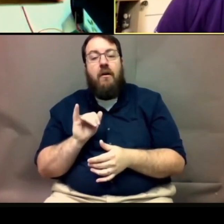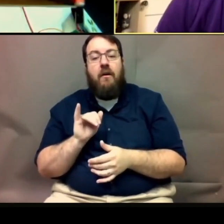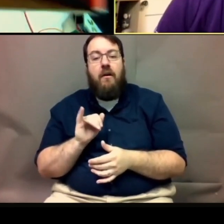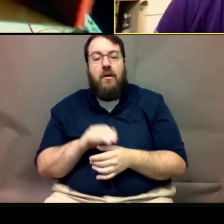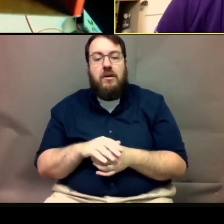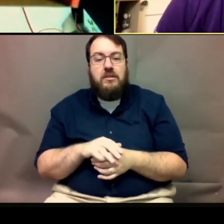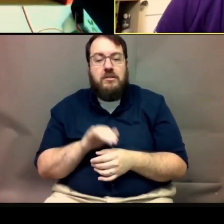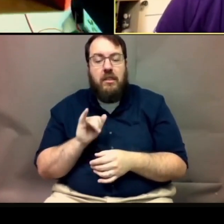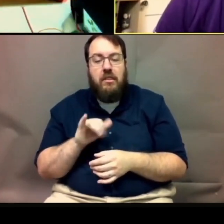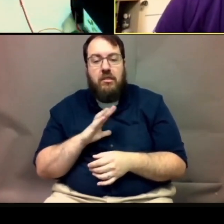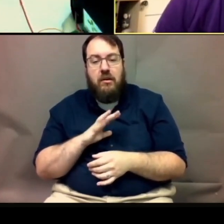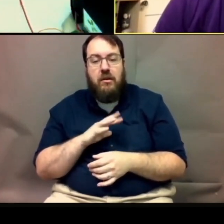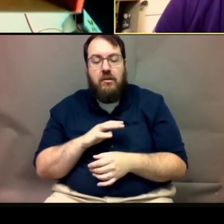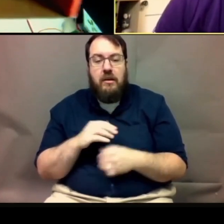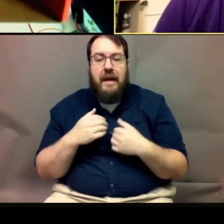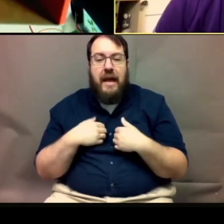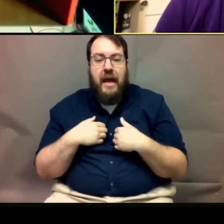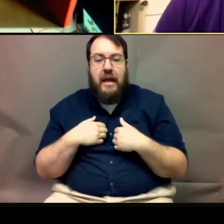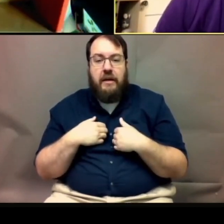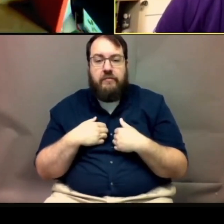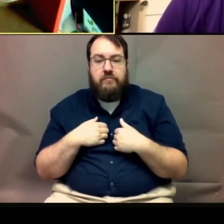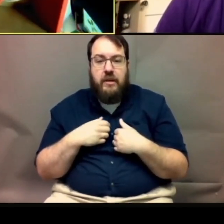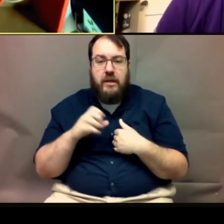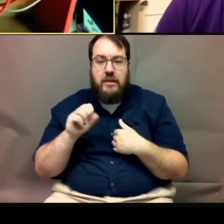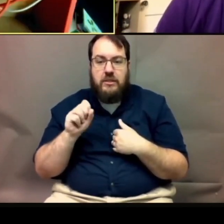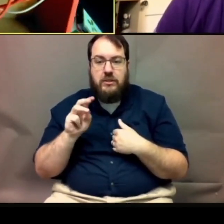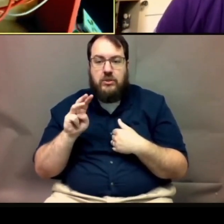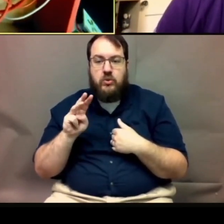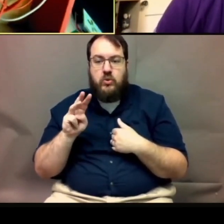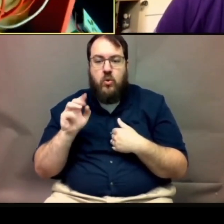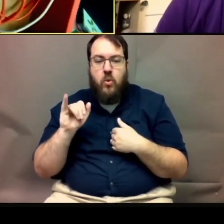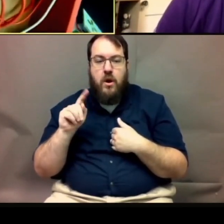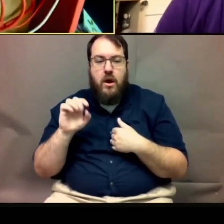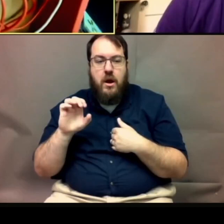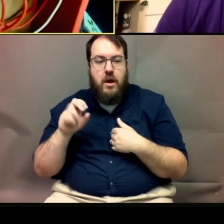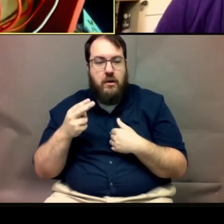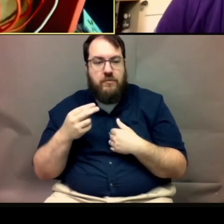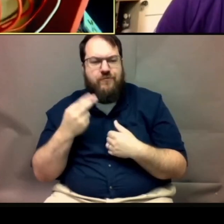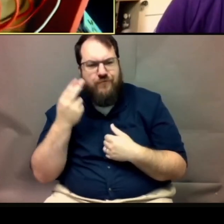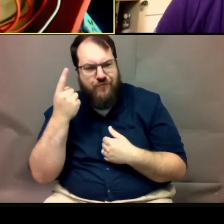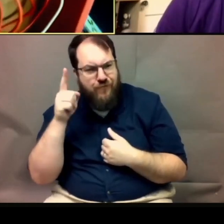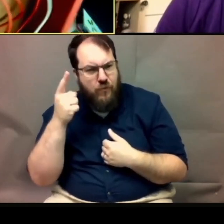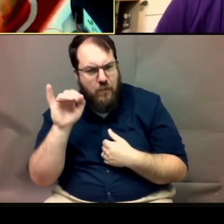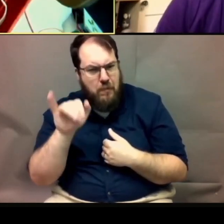Então, nós só temos ali um interruptor. Sim.